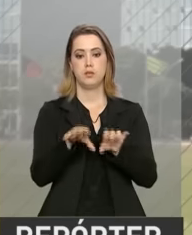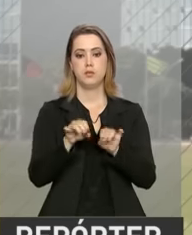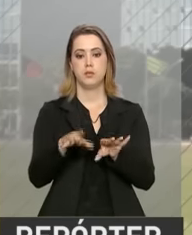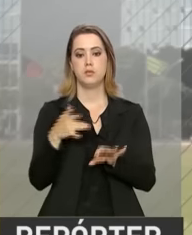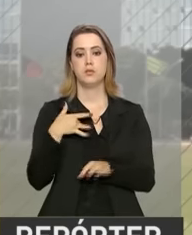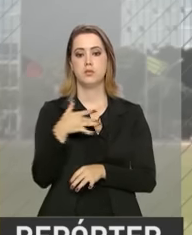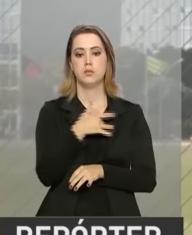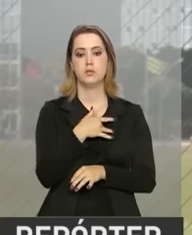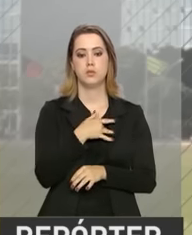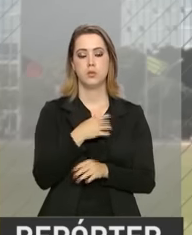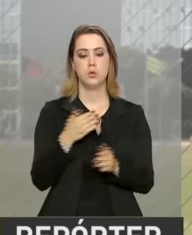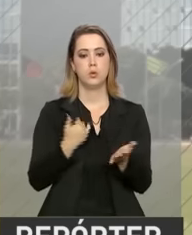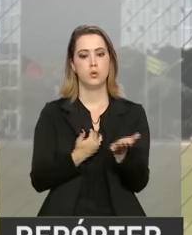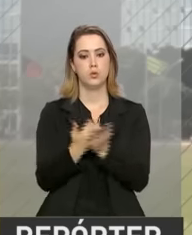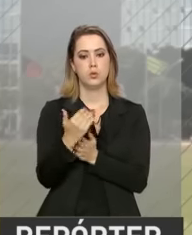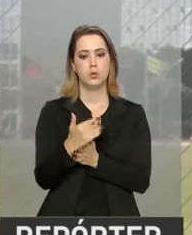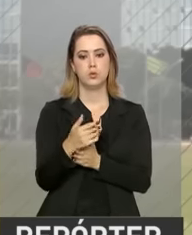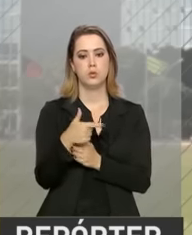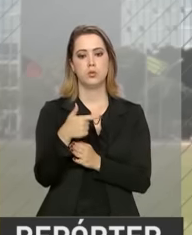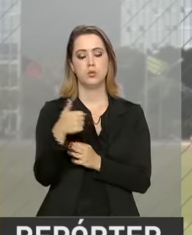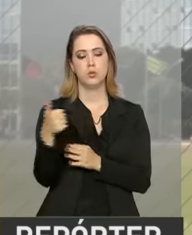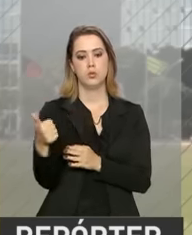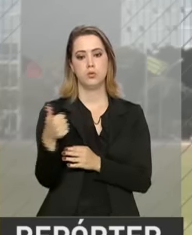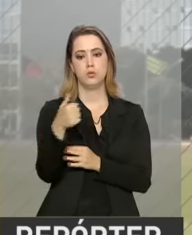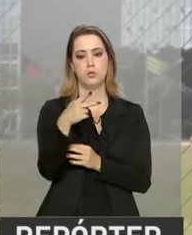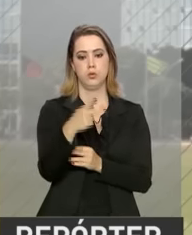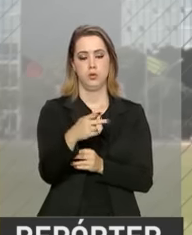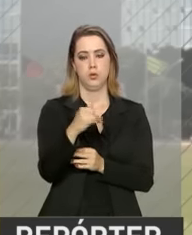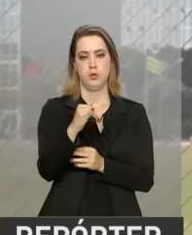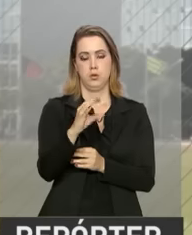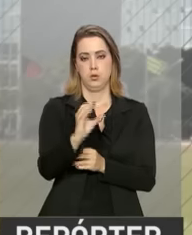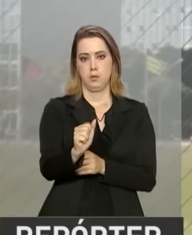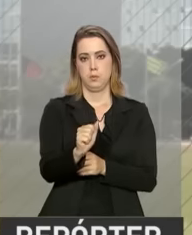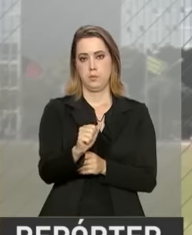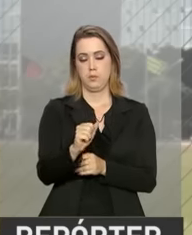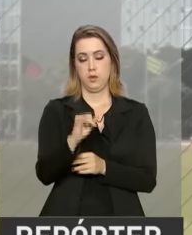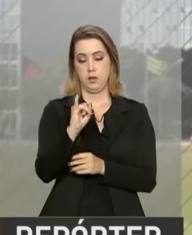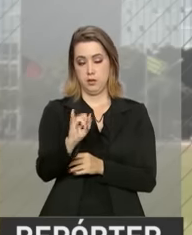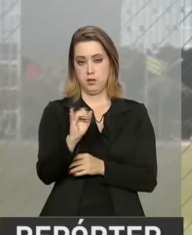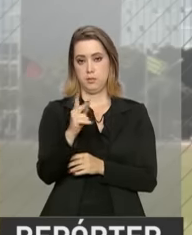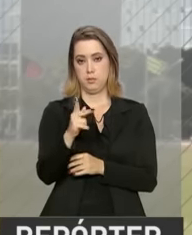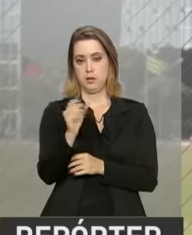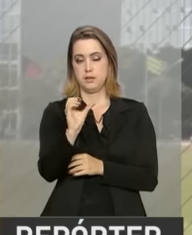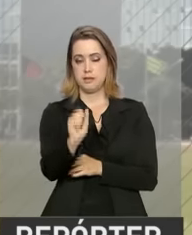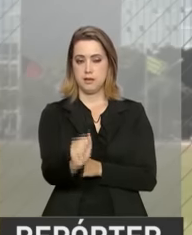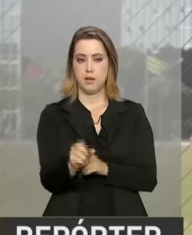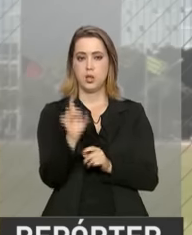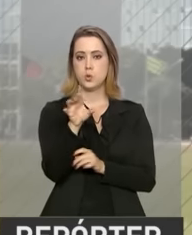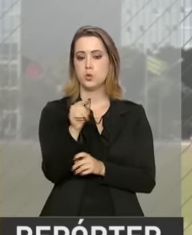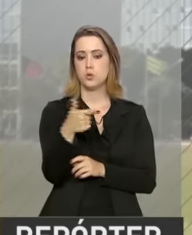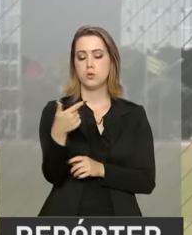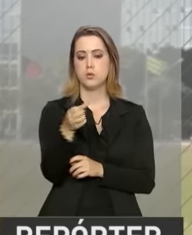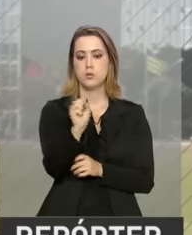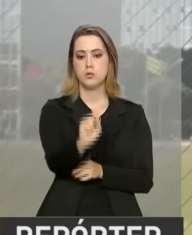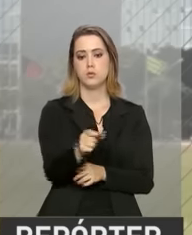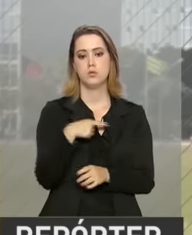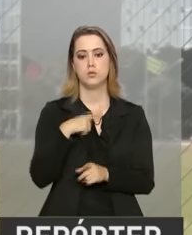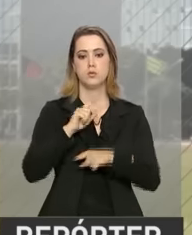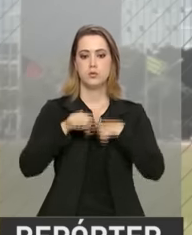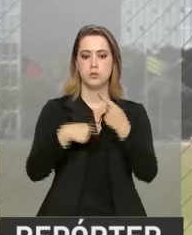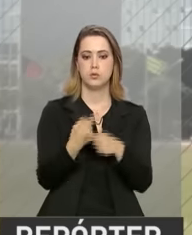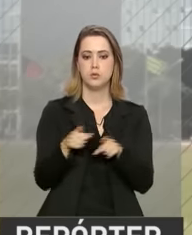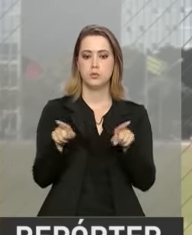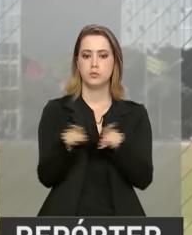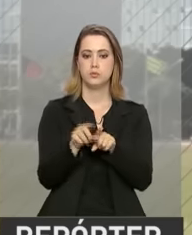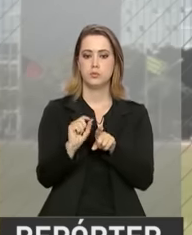Saúde obedecem a regra a partir de 2018. Para o ano que vem, ainda vão seguir a regra atual e serão corrigidos